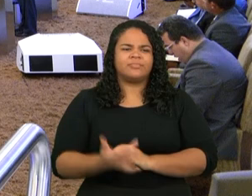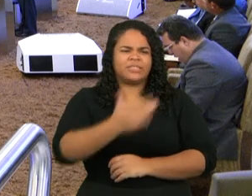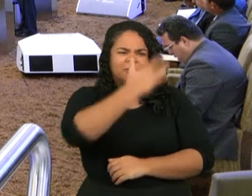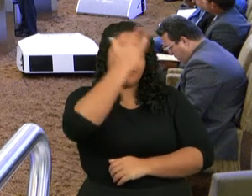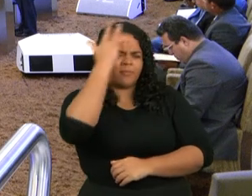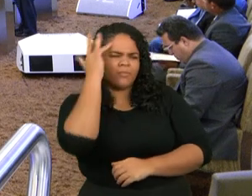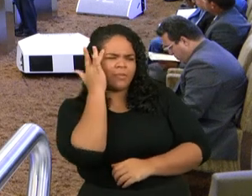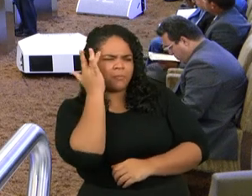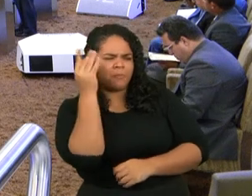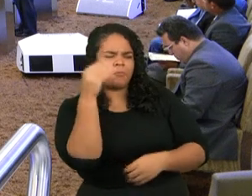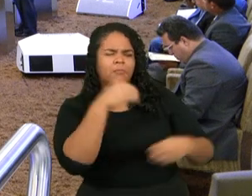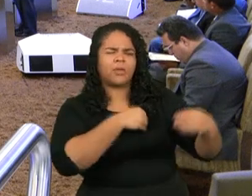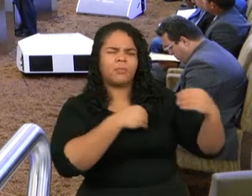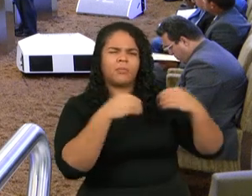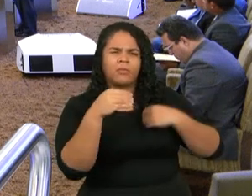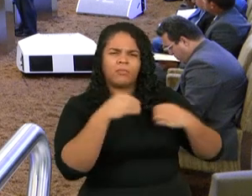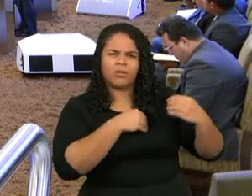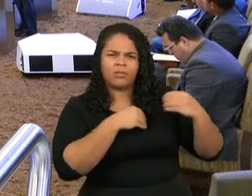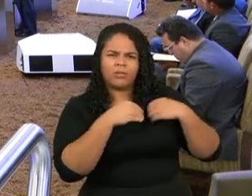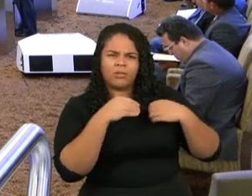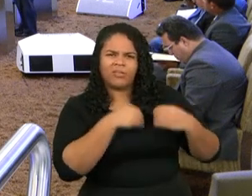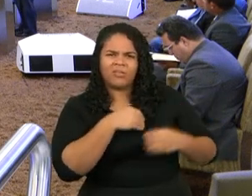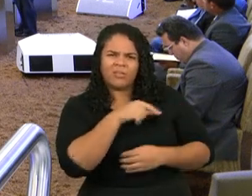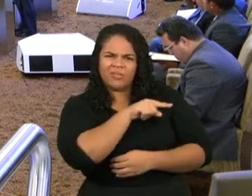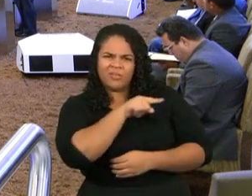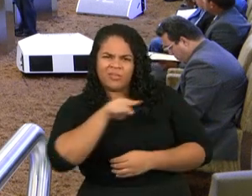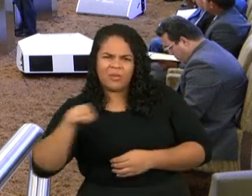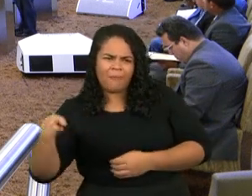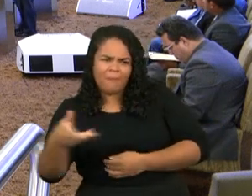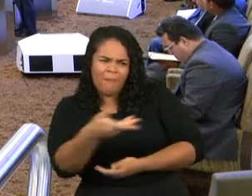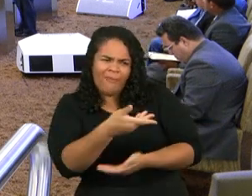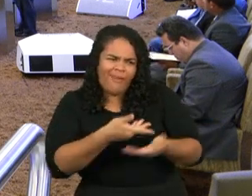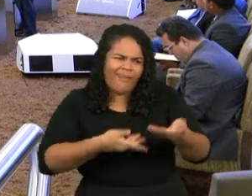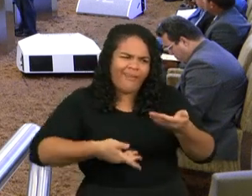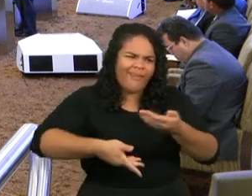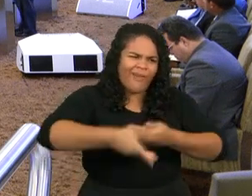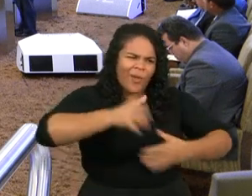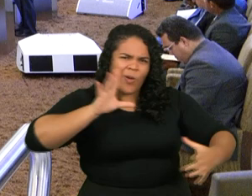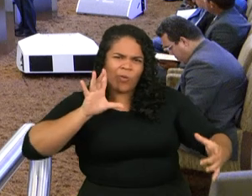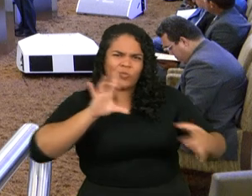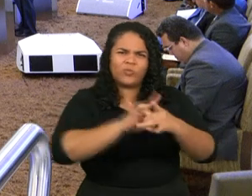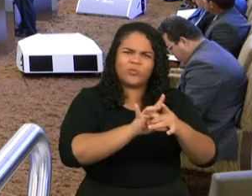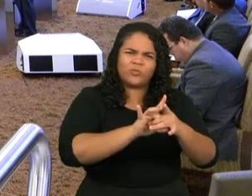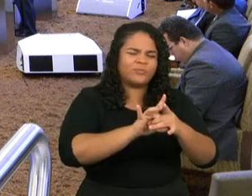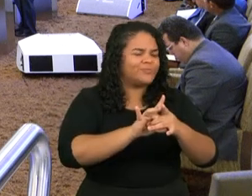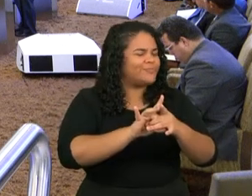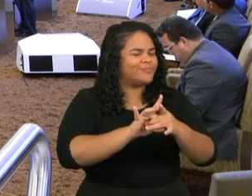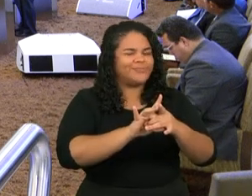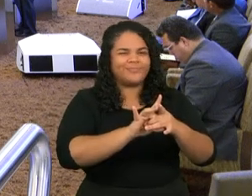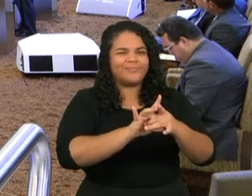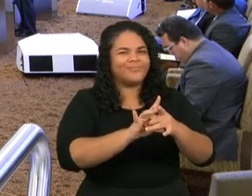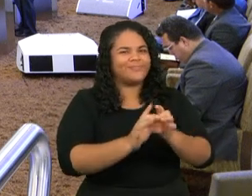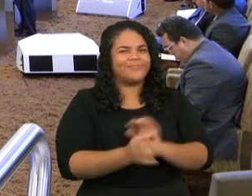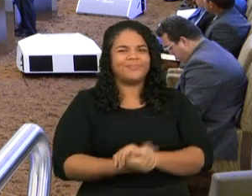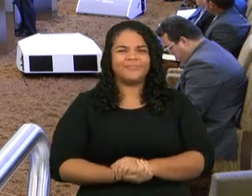ou seja não fique debaixo da Canga do Infiel do ímpio